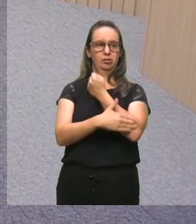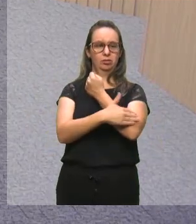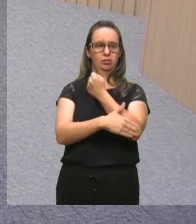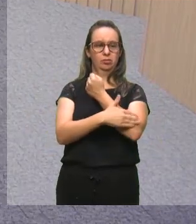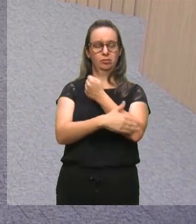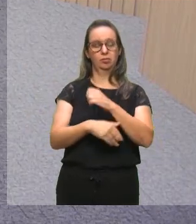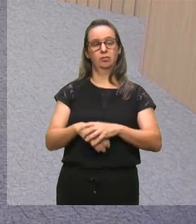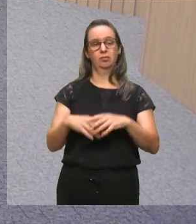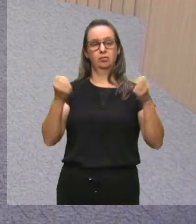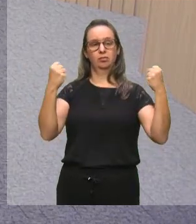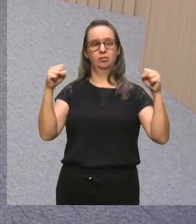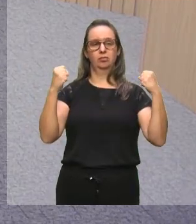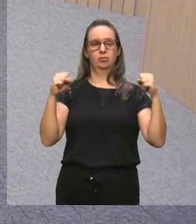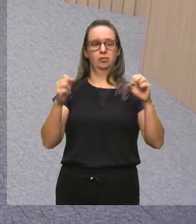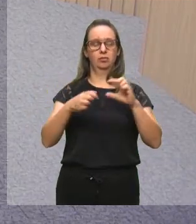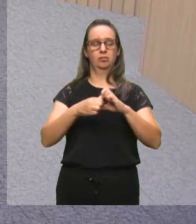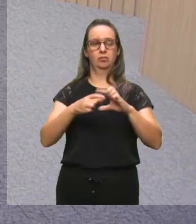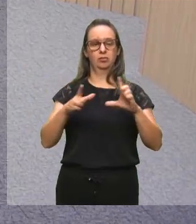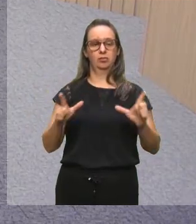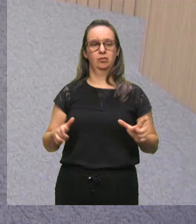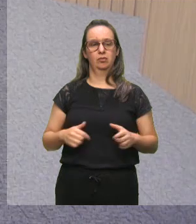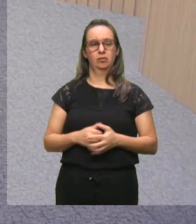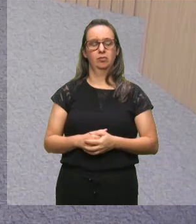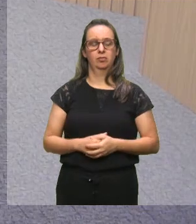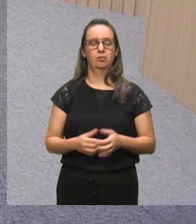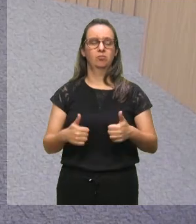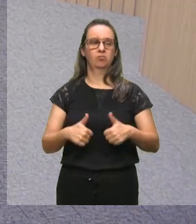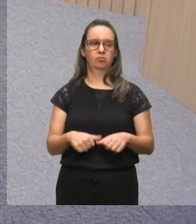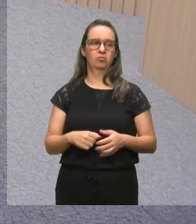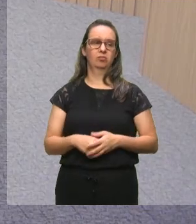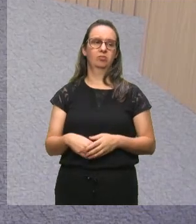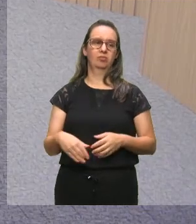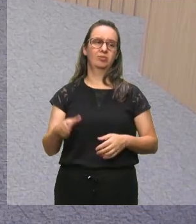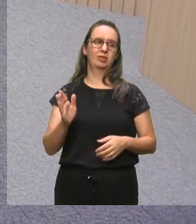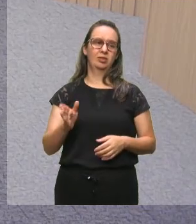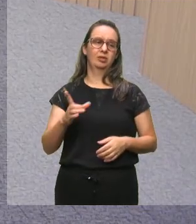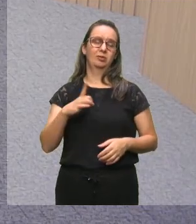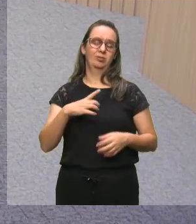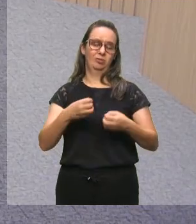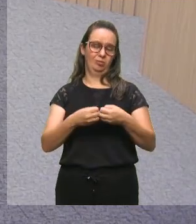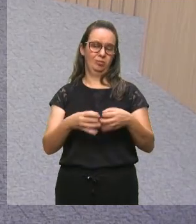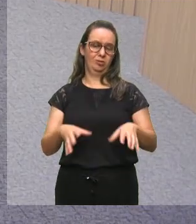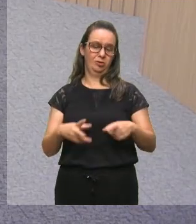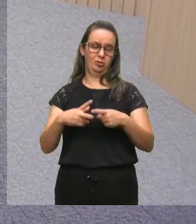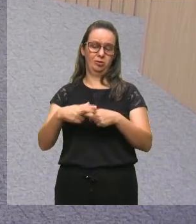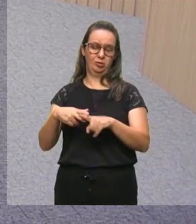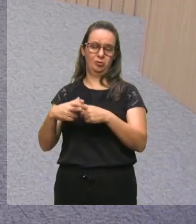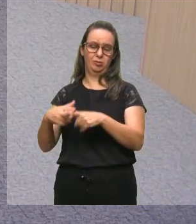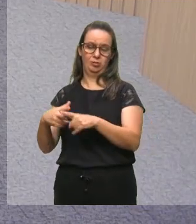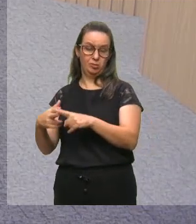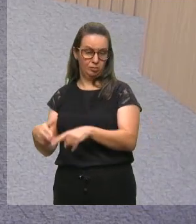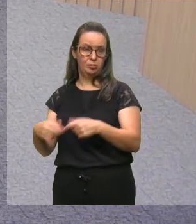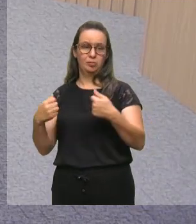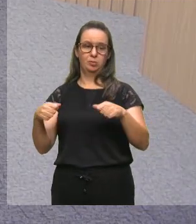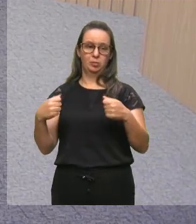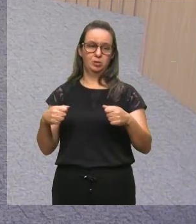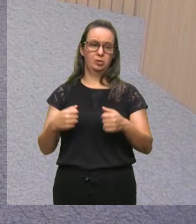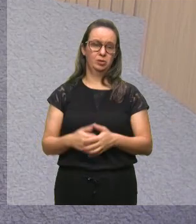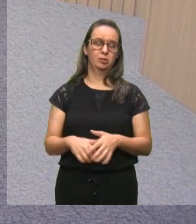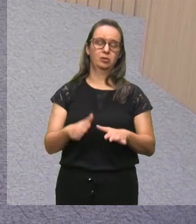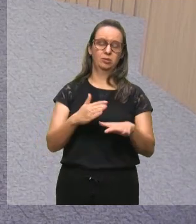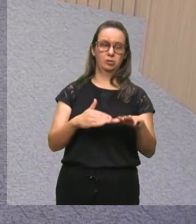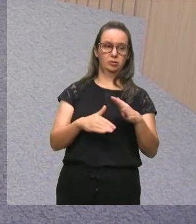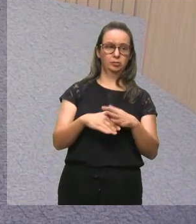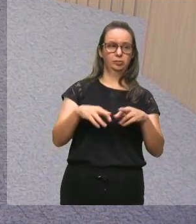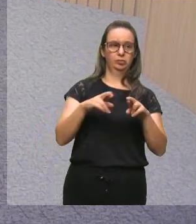ao ar livre na nossa cidade, e são equipamentos que geram custos de manutenção, tanto é assim que passa todas as sessões da Câmara